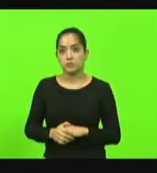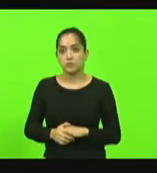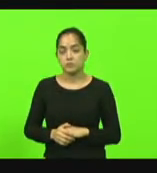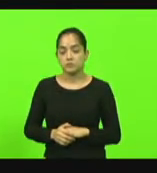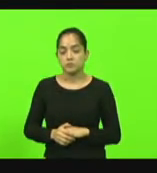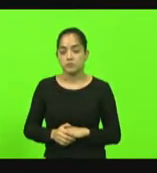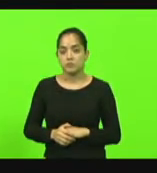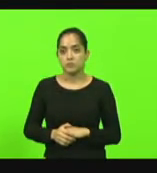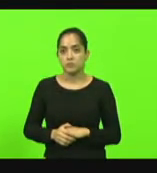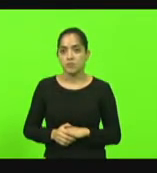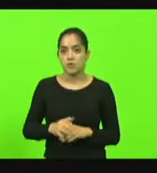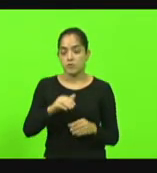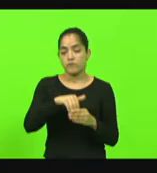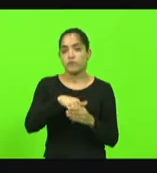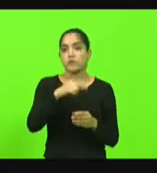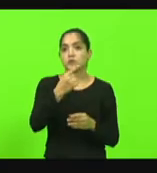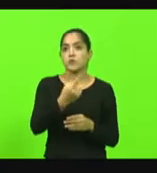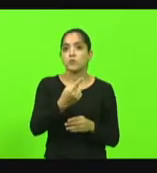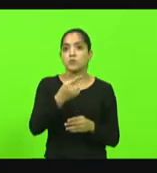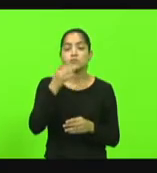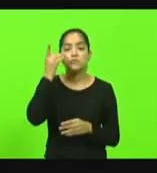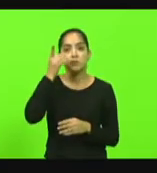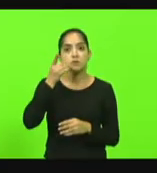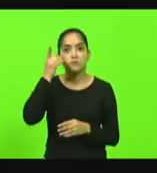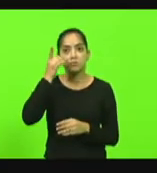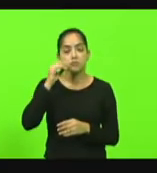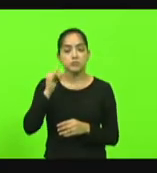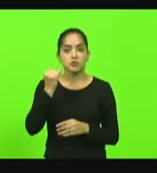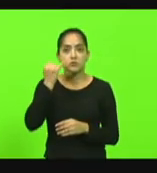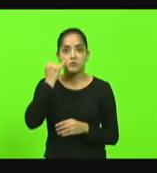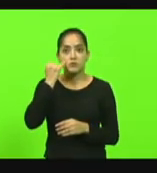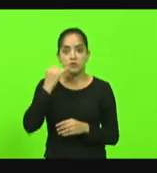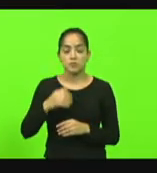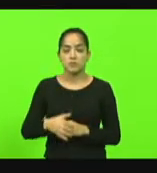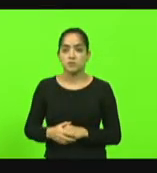Jerry Comper vota um, vota sim. Como vota deputado Jessé Lopes?